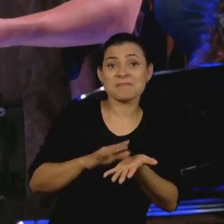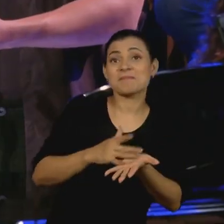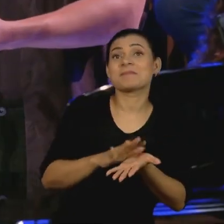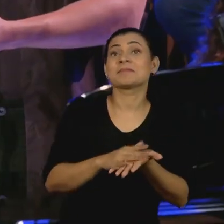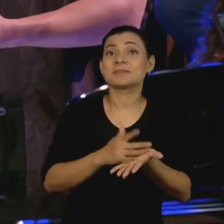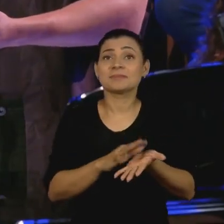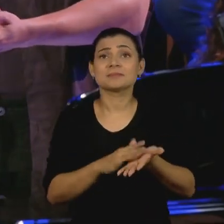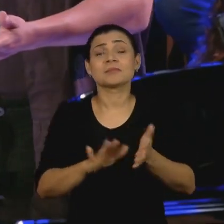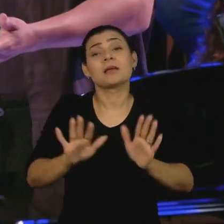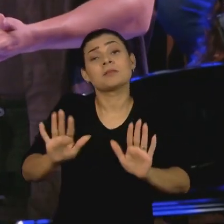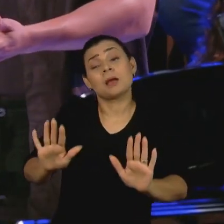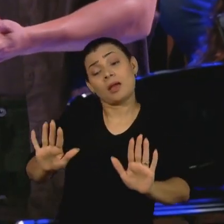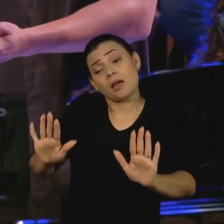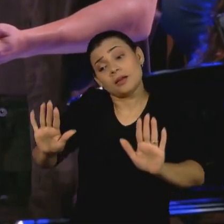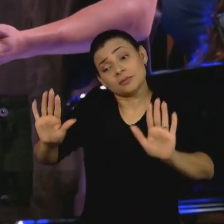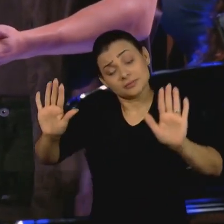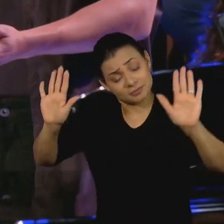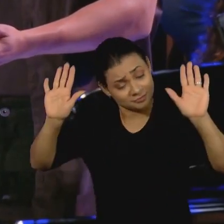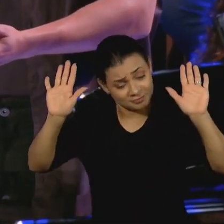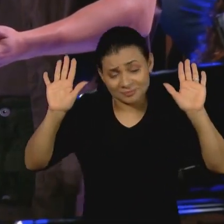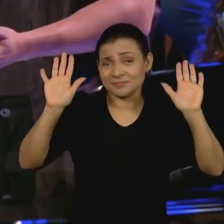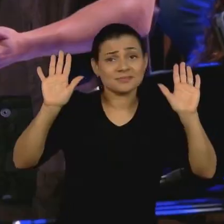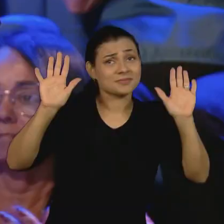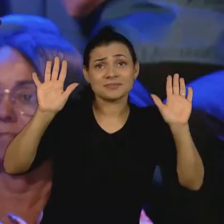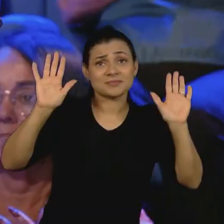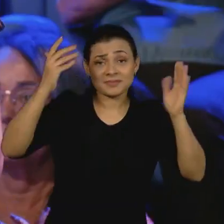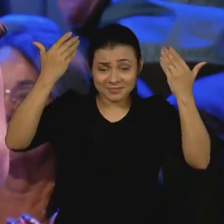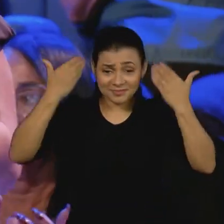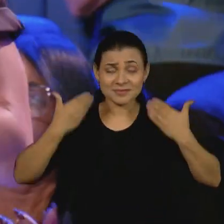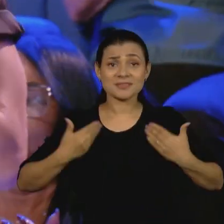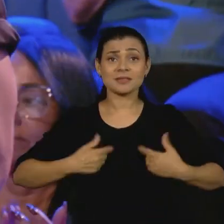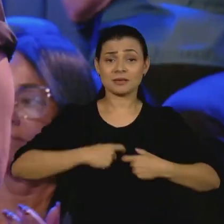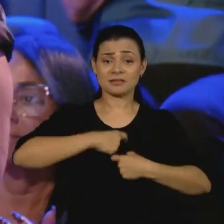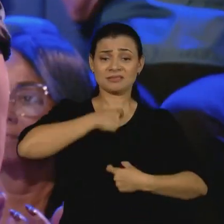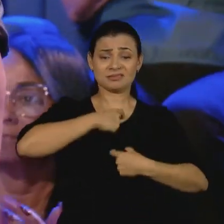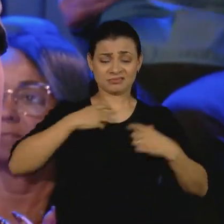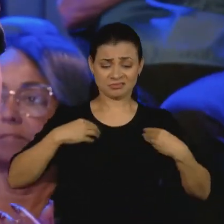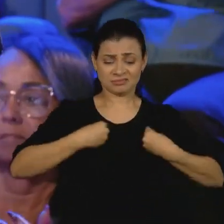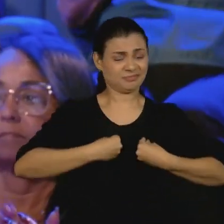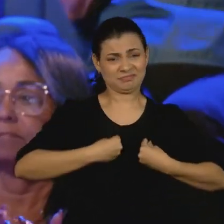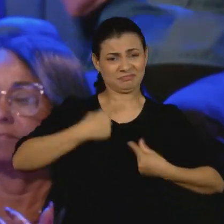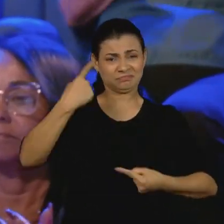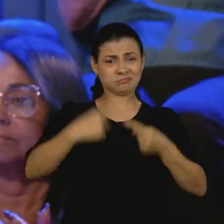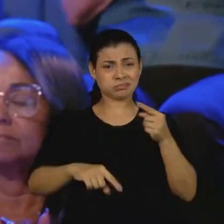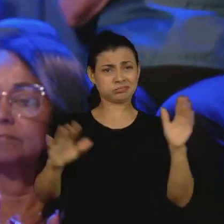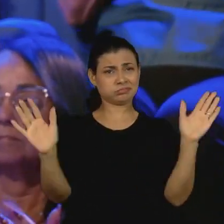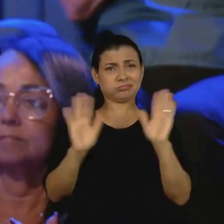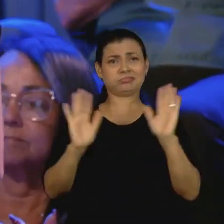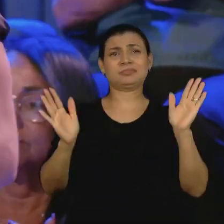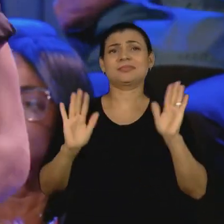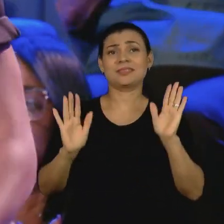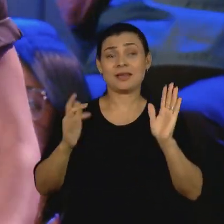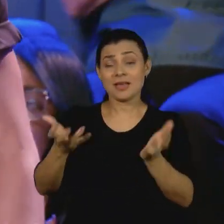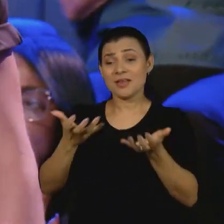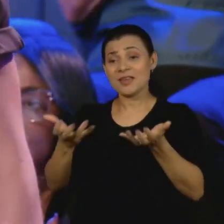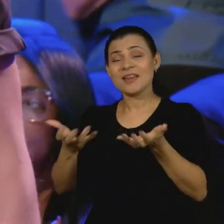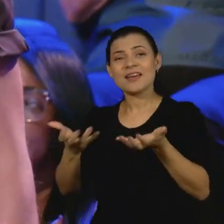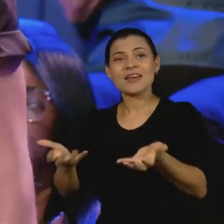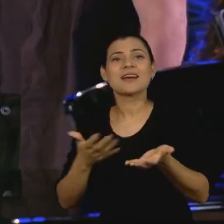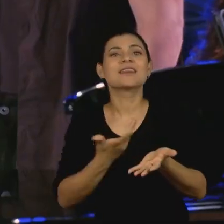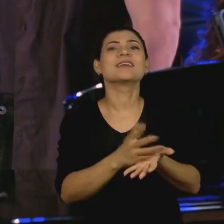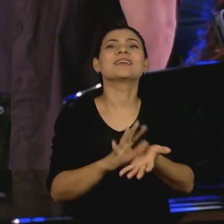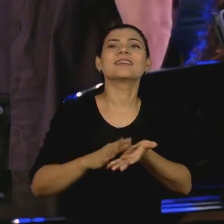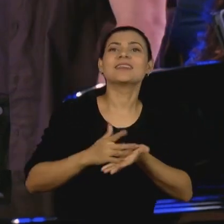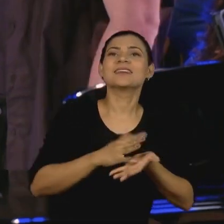além do mais, não fico bem gravado e paletó. Minha oratória é em dó maior, só nó